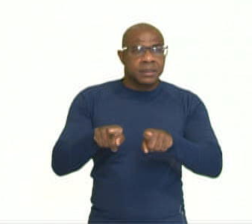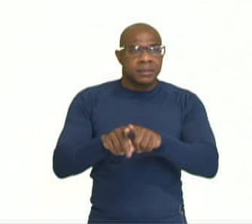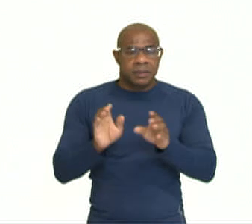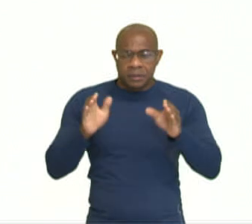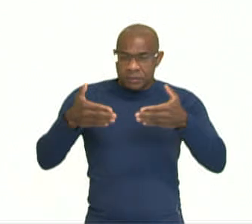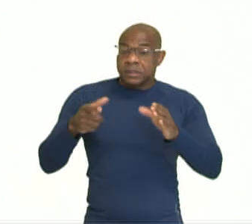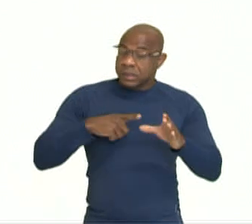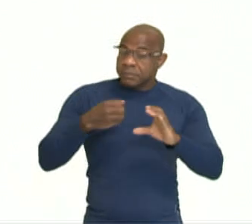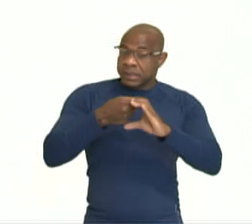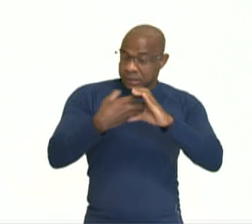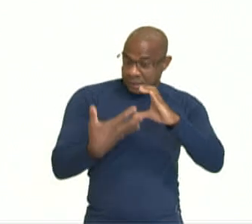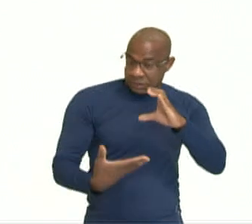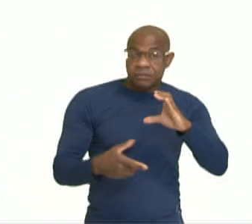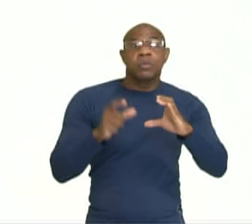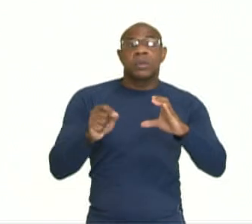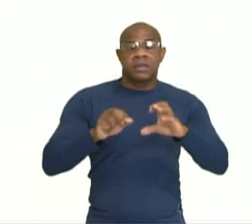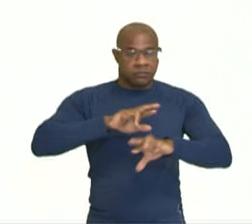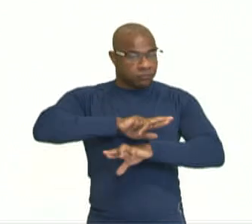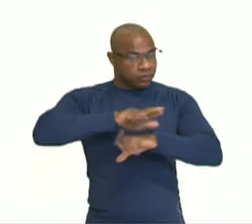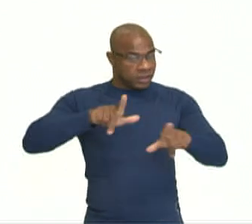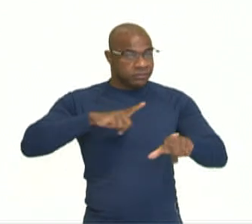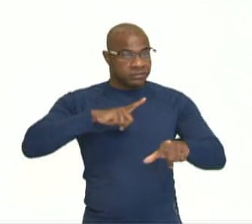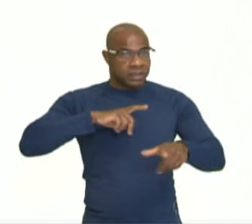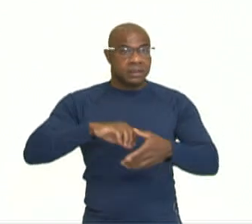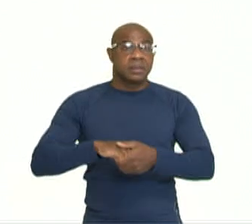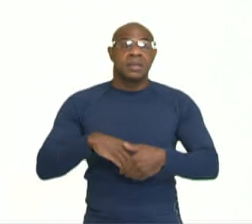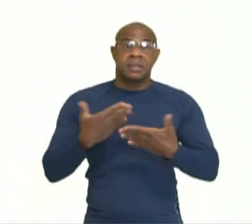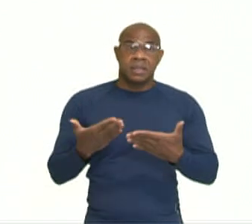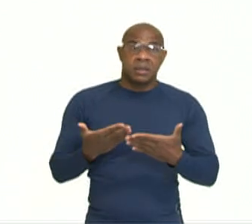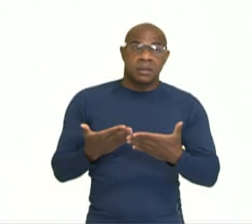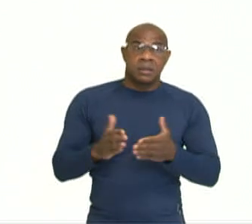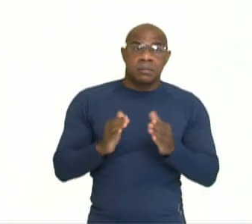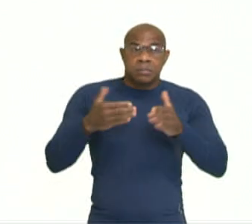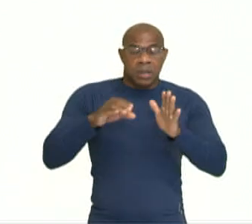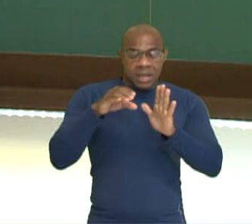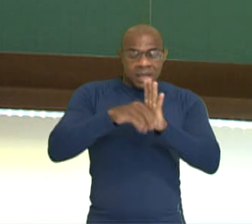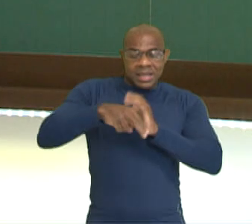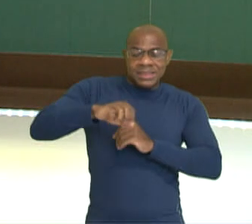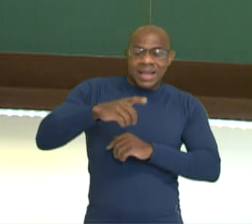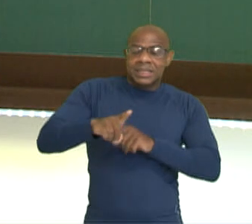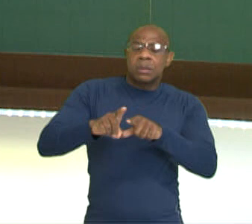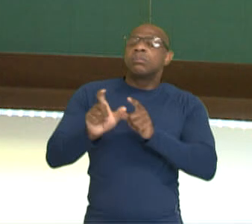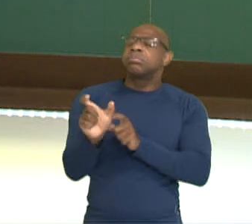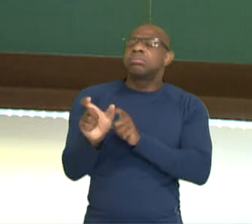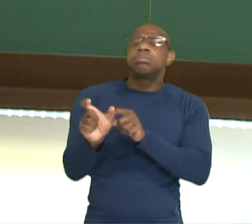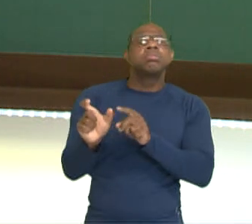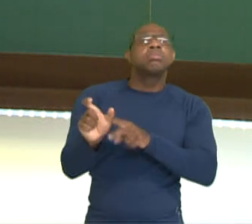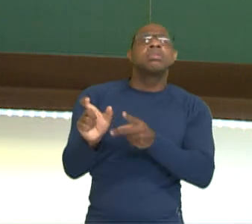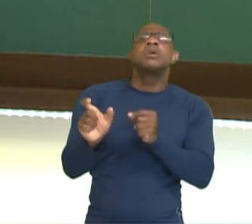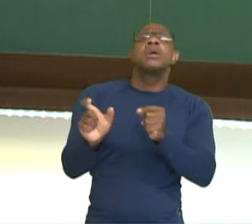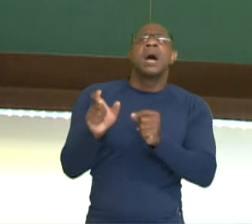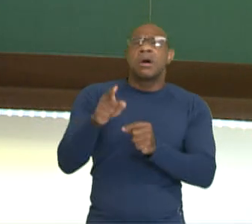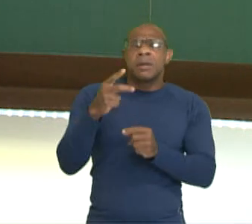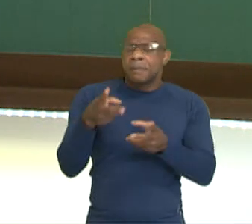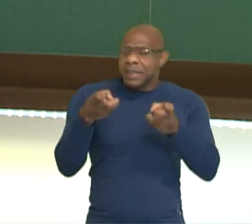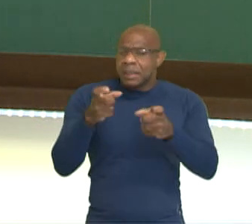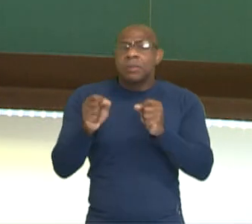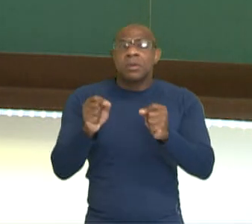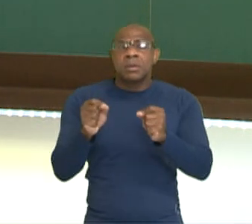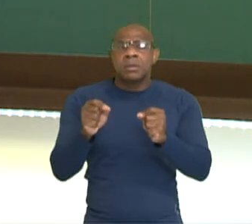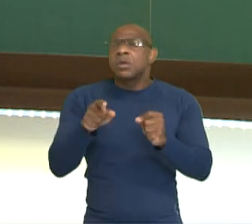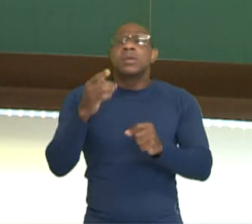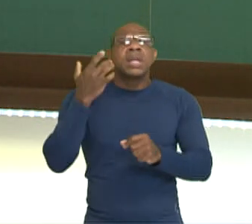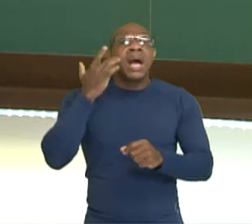ainda características distintas. A respeito da concepção de nação, destaque elementos que você aí acham que